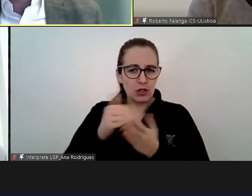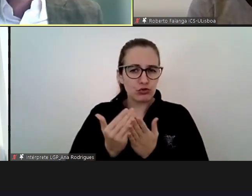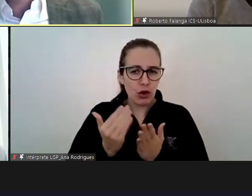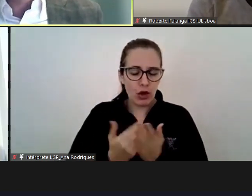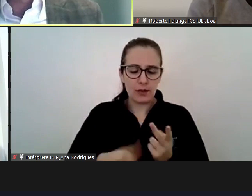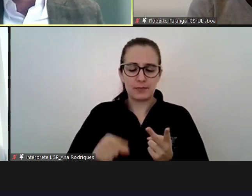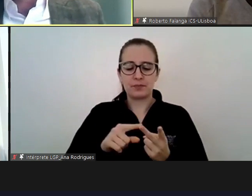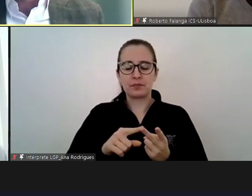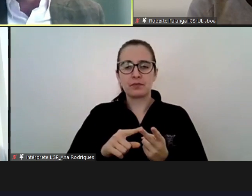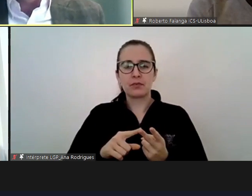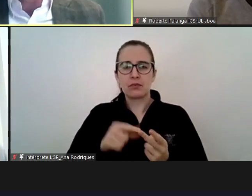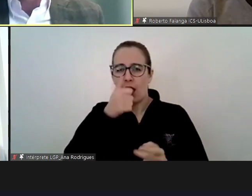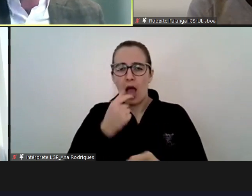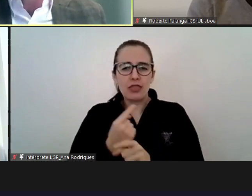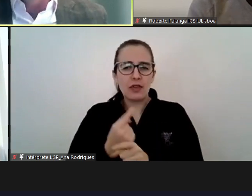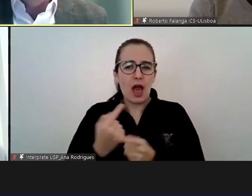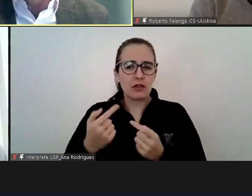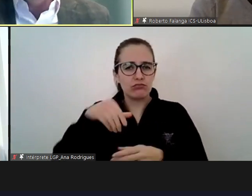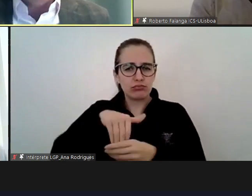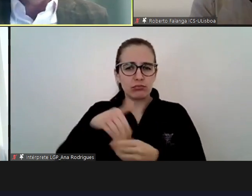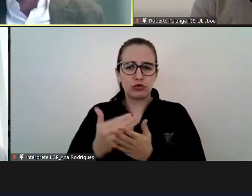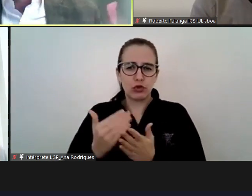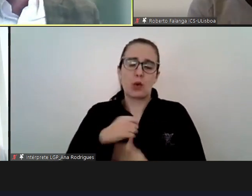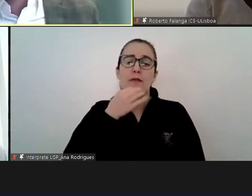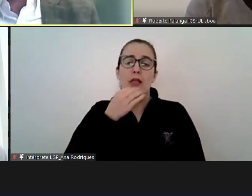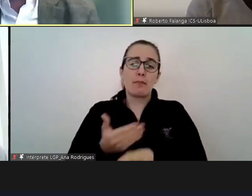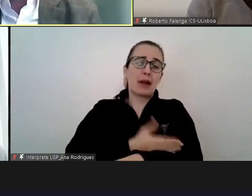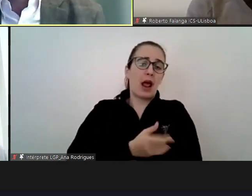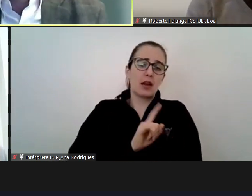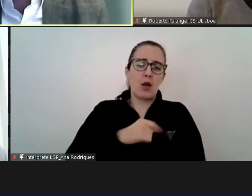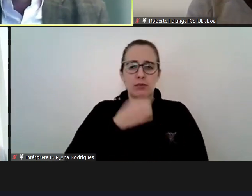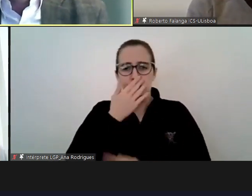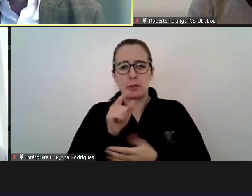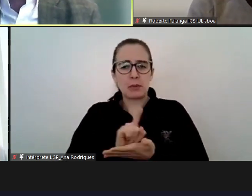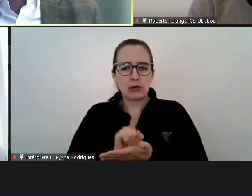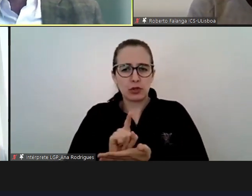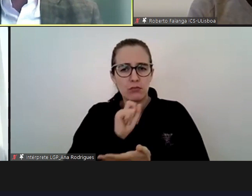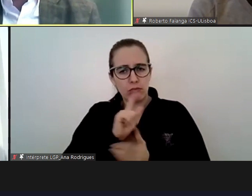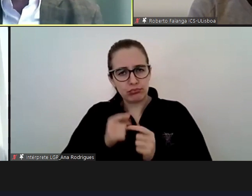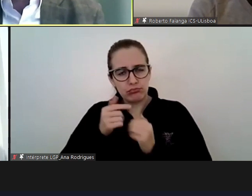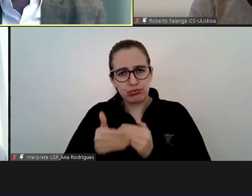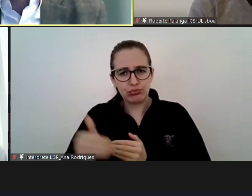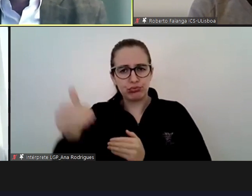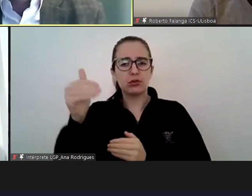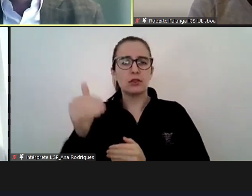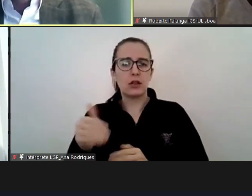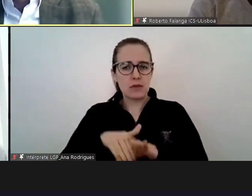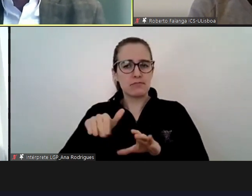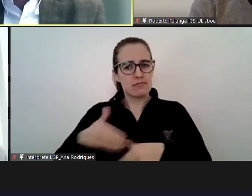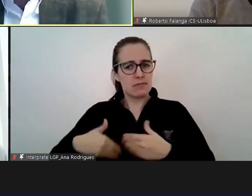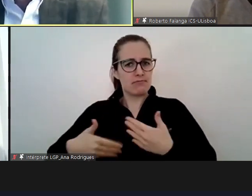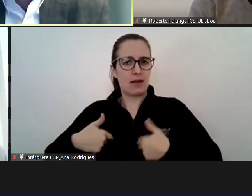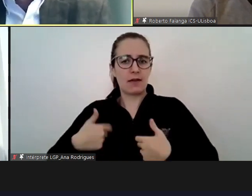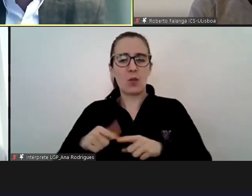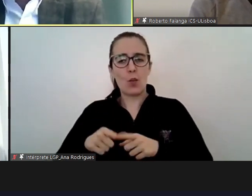atividades nas escolas, desde, não digo da infantil, da pré-primária, mas desde a primária, poderia fomentar esse tipo de participação. Mas